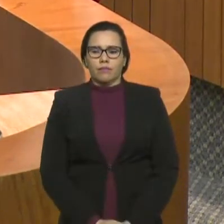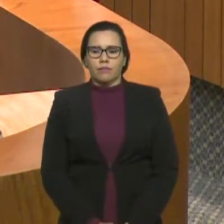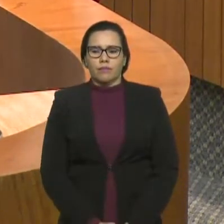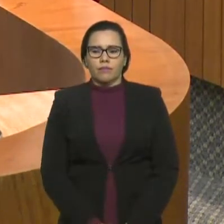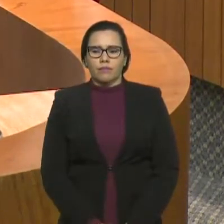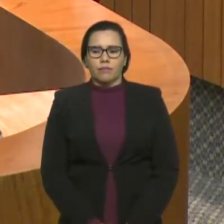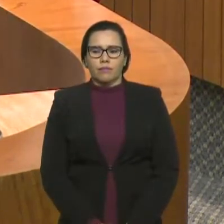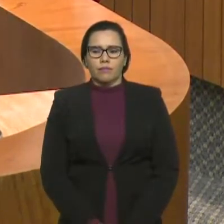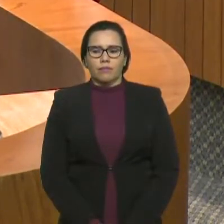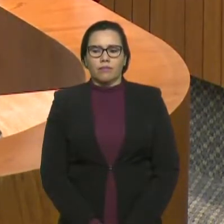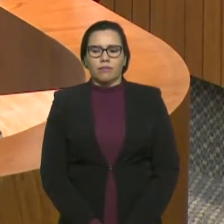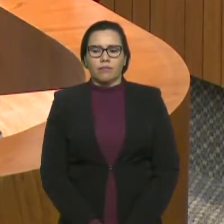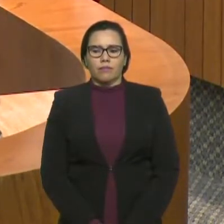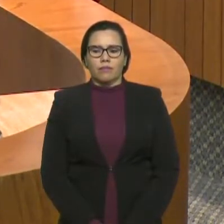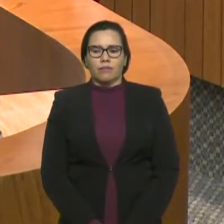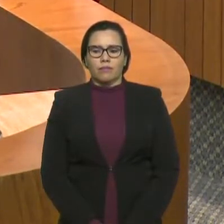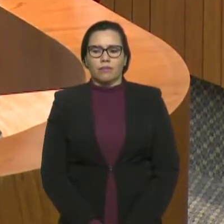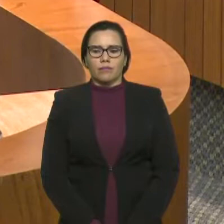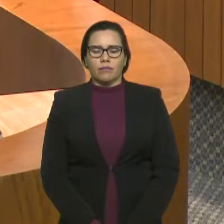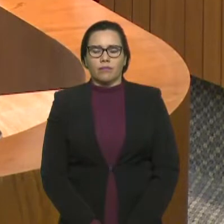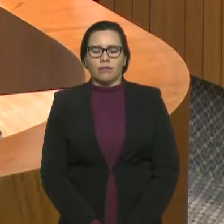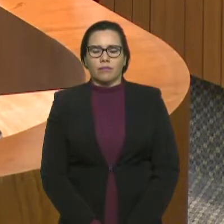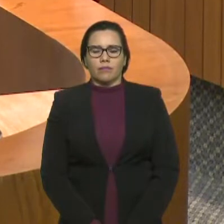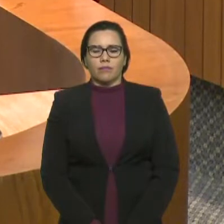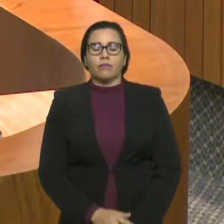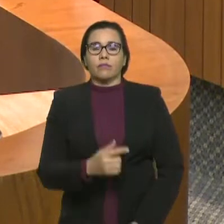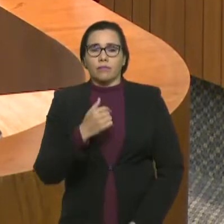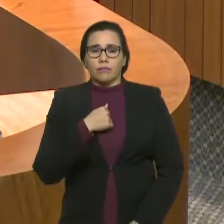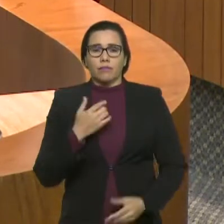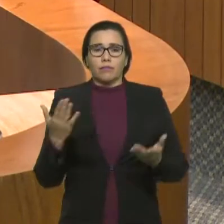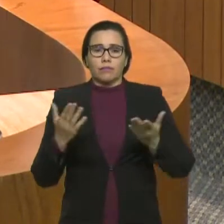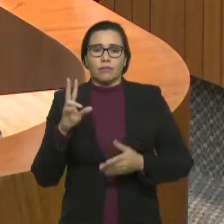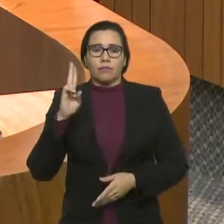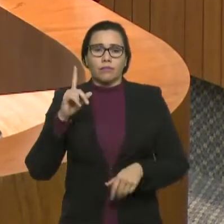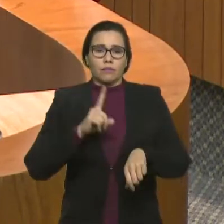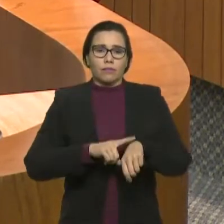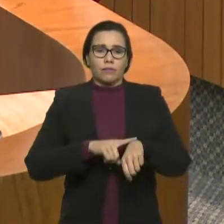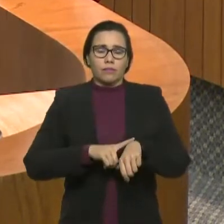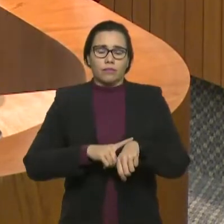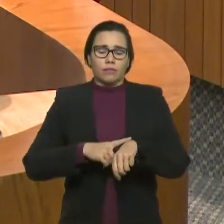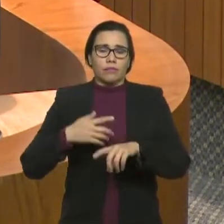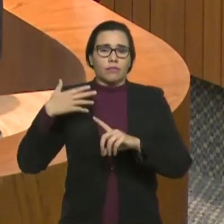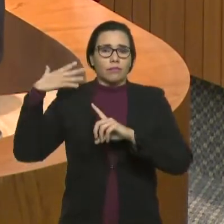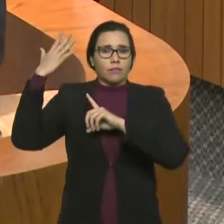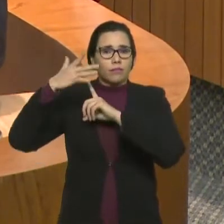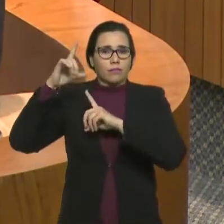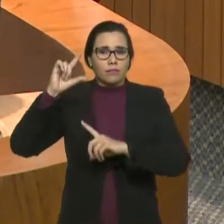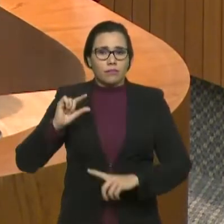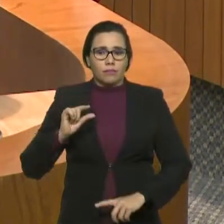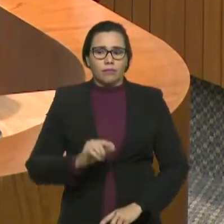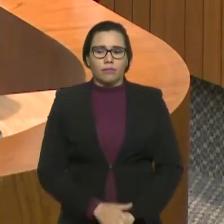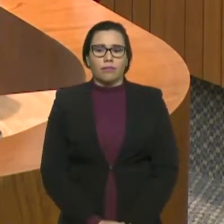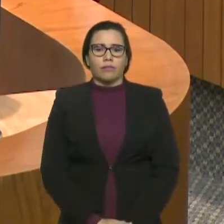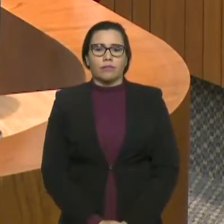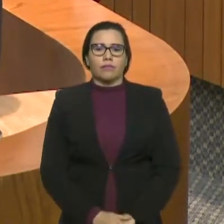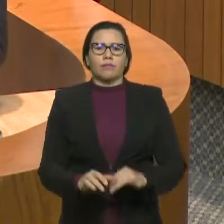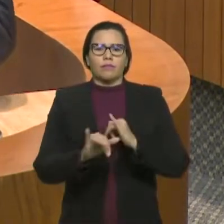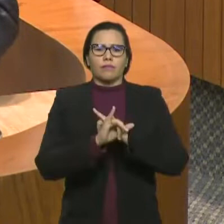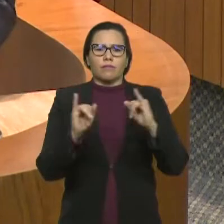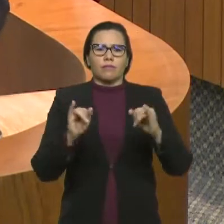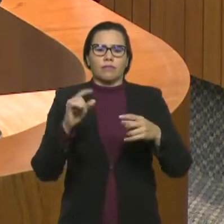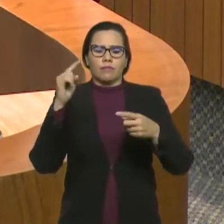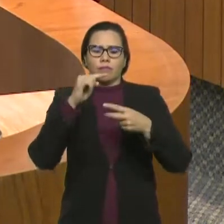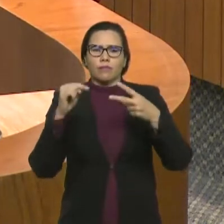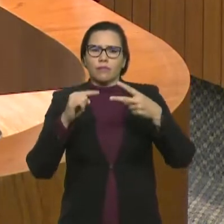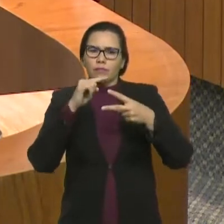presidente, uso este pequeno expediente desta manhã para destacar dois momentos